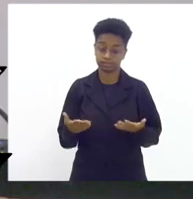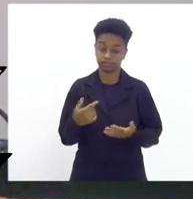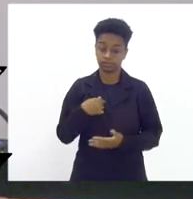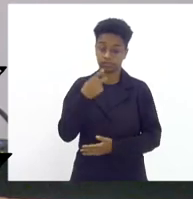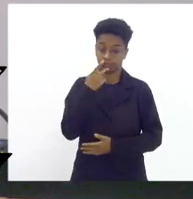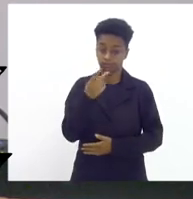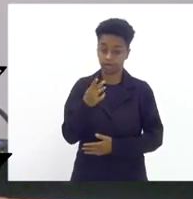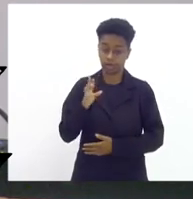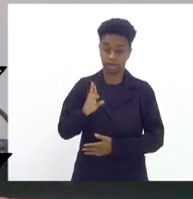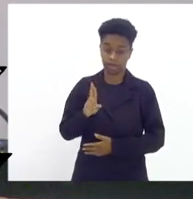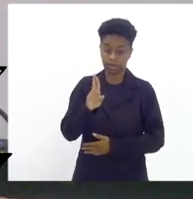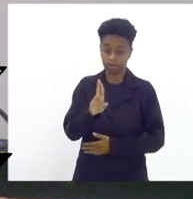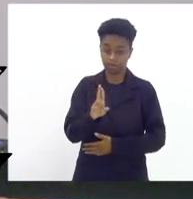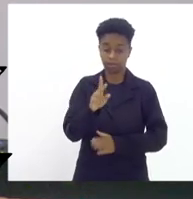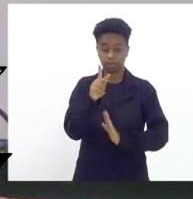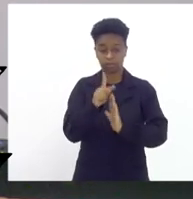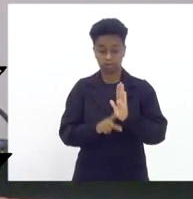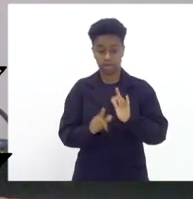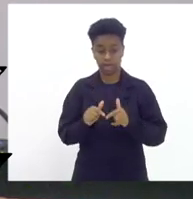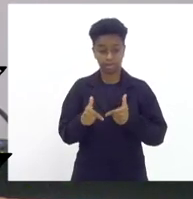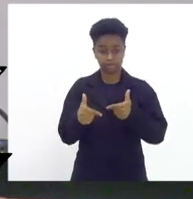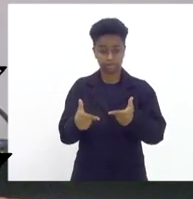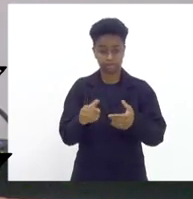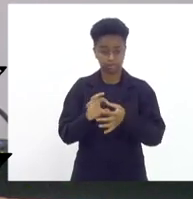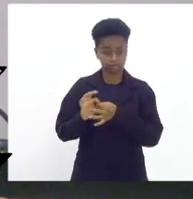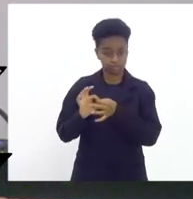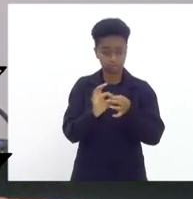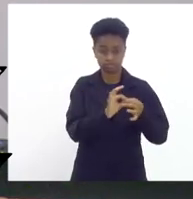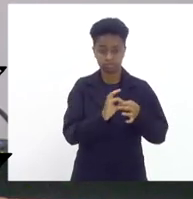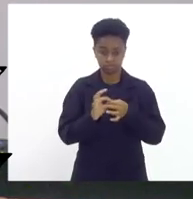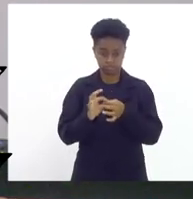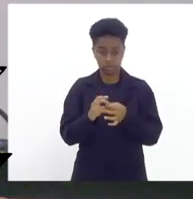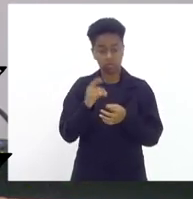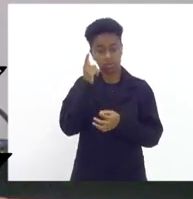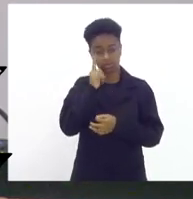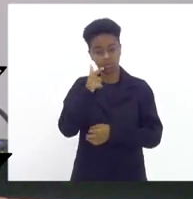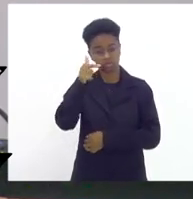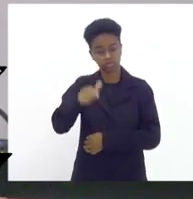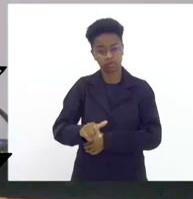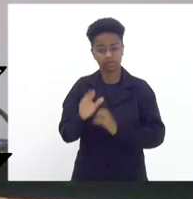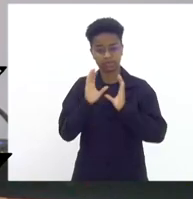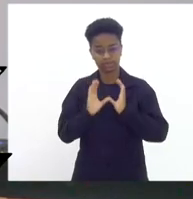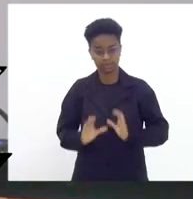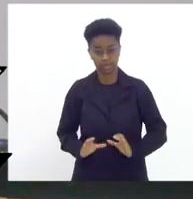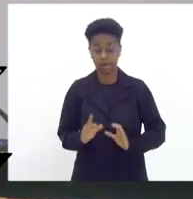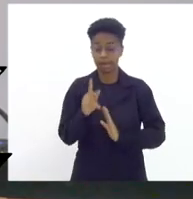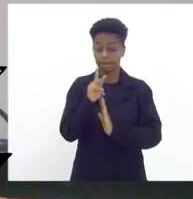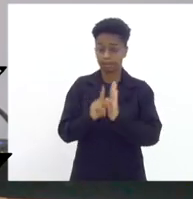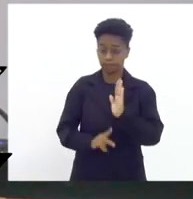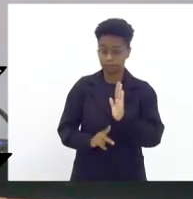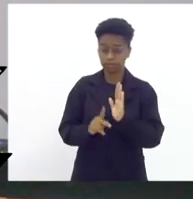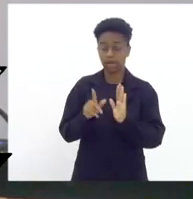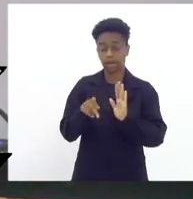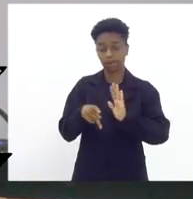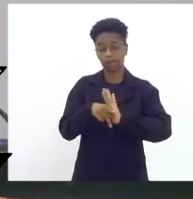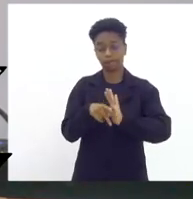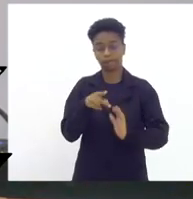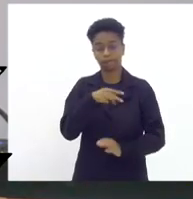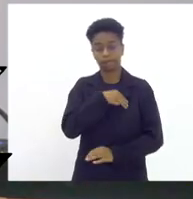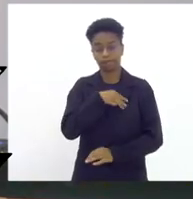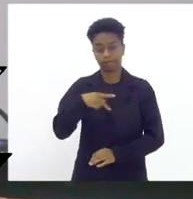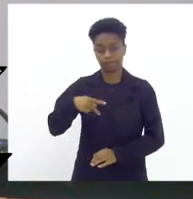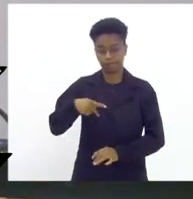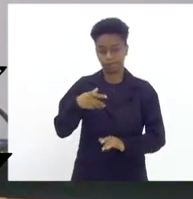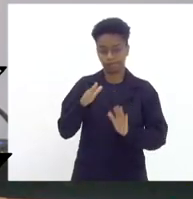representando o projeto ação integrada resgatando da Cidadania esse projeto ele é desenvolvido pelo Ministério Público do Trabalho